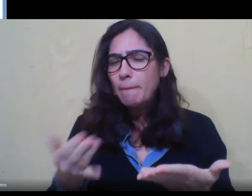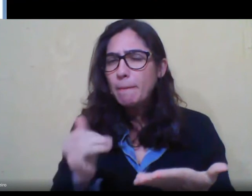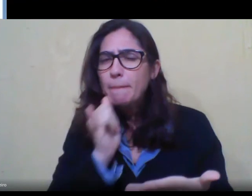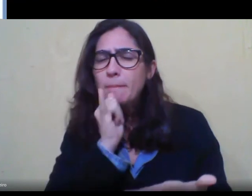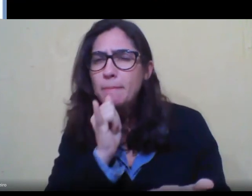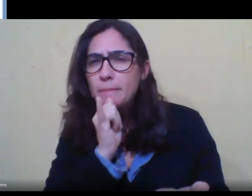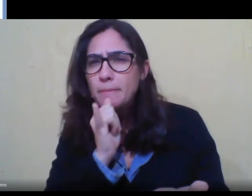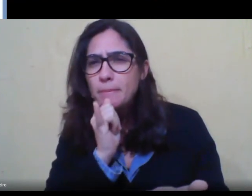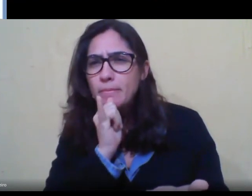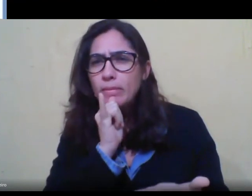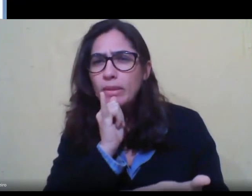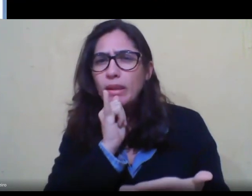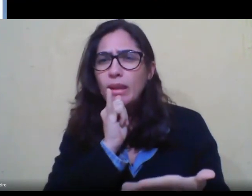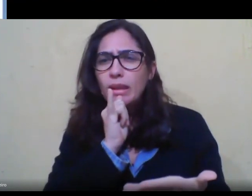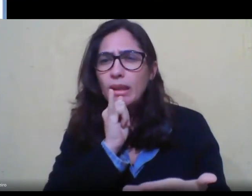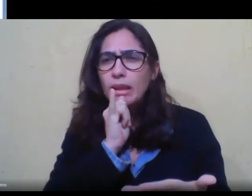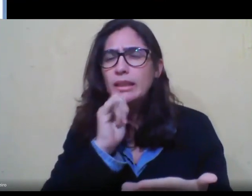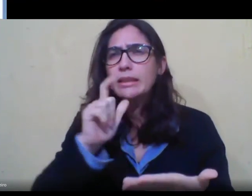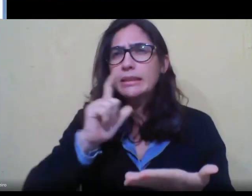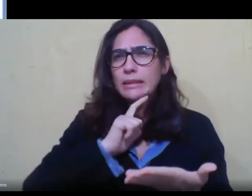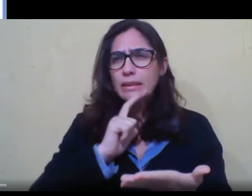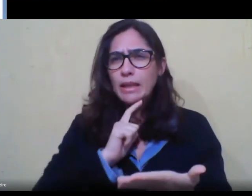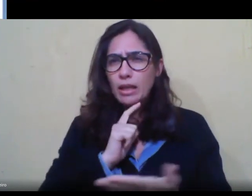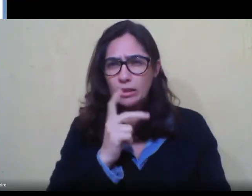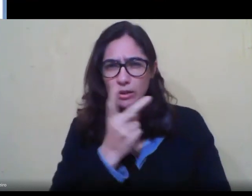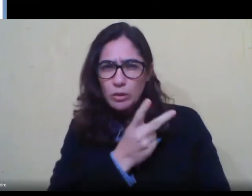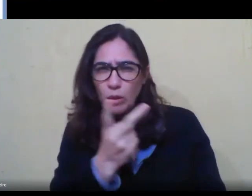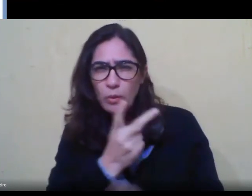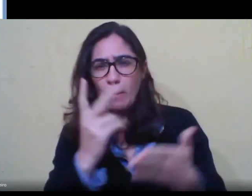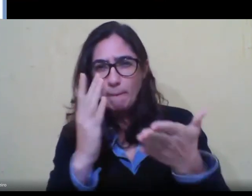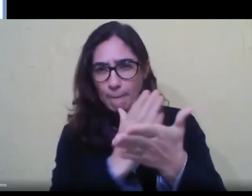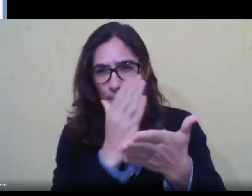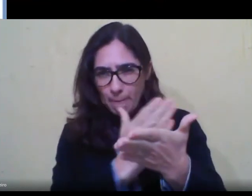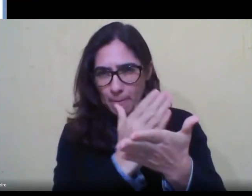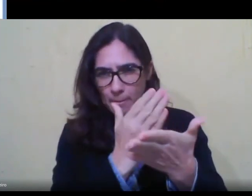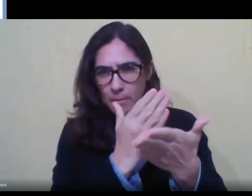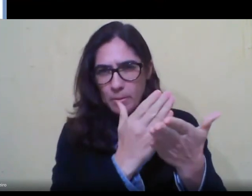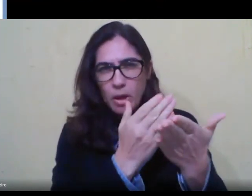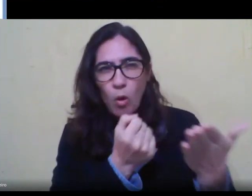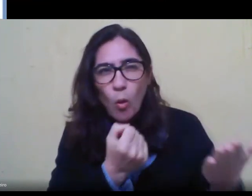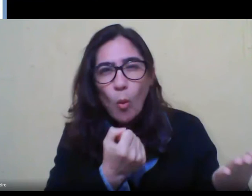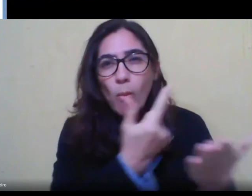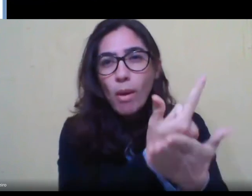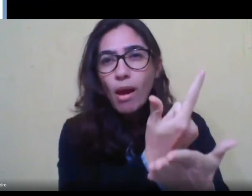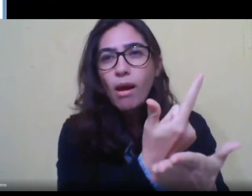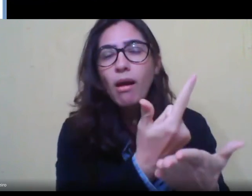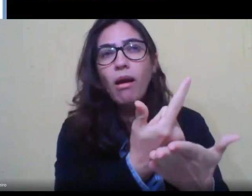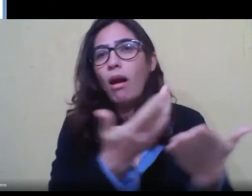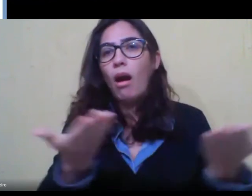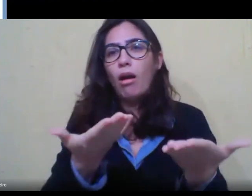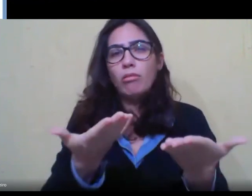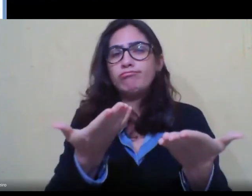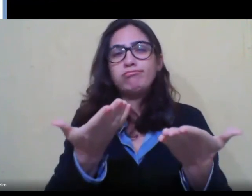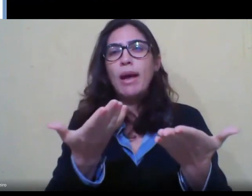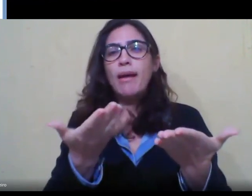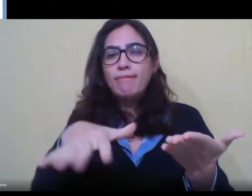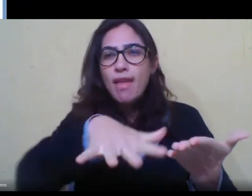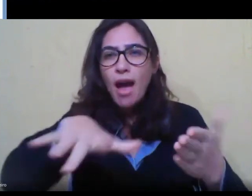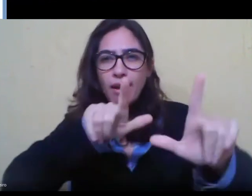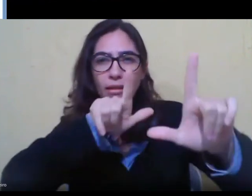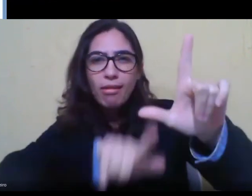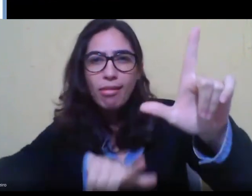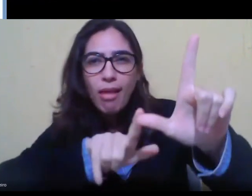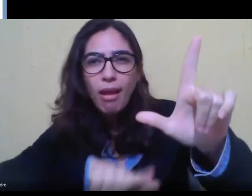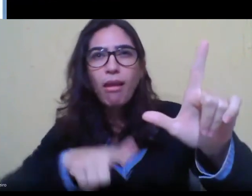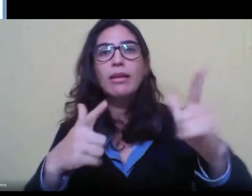compradas, não tem absolutamente nada da área de letras e linguística, né? A gente tá, a professora Carla está aqui, a gente